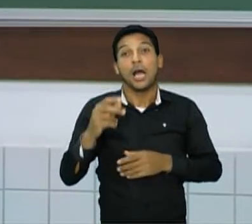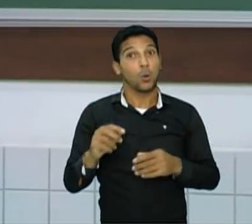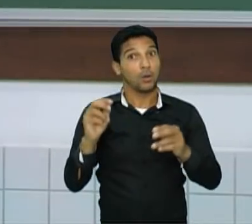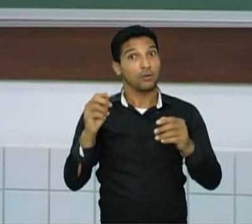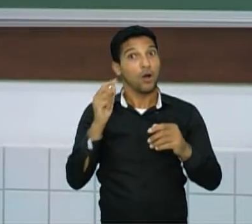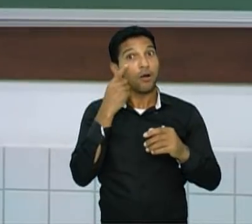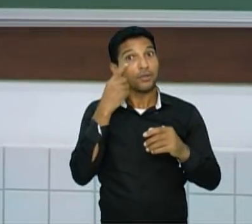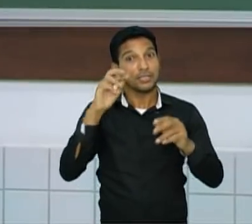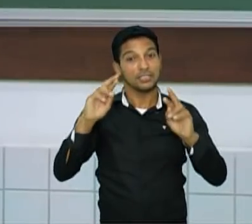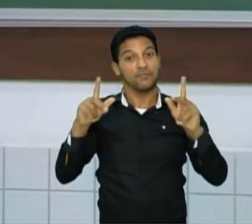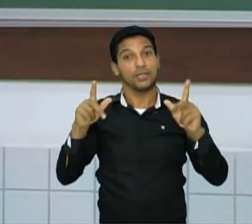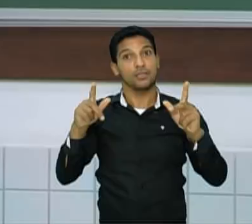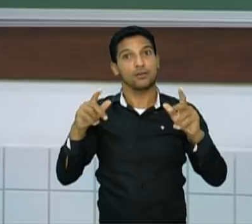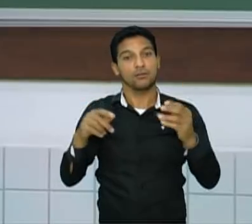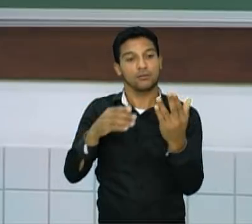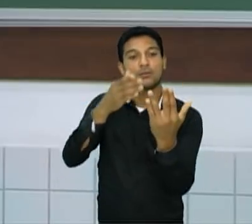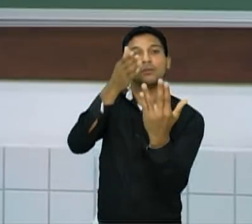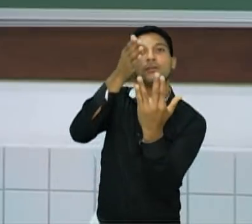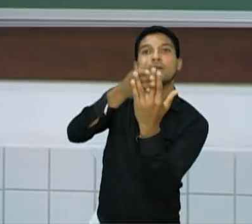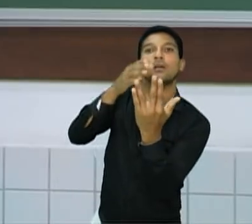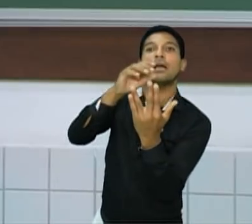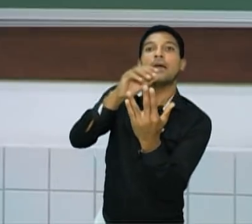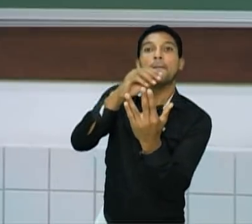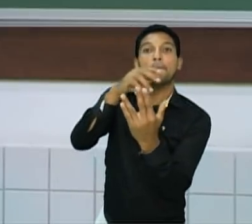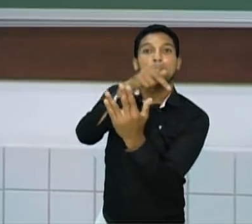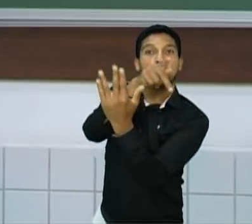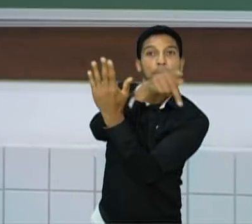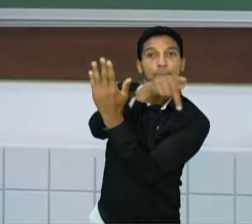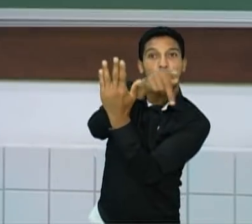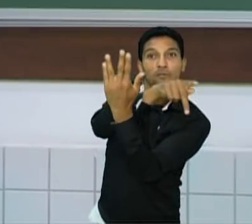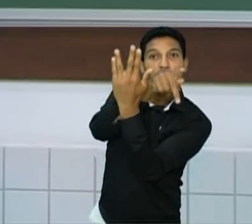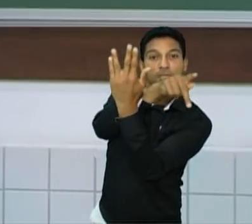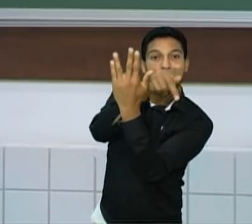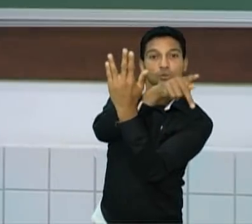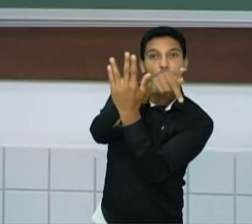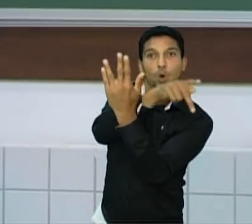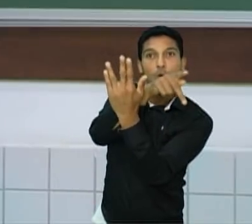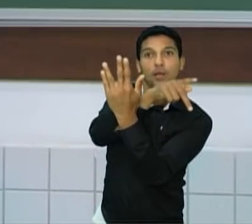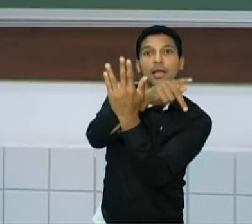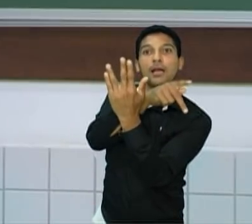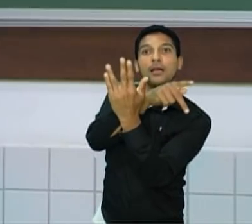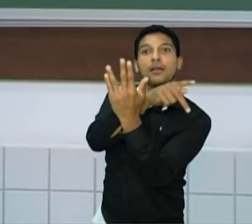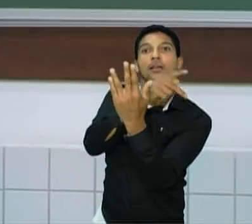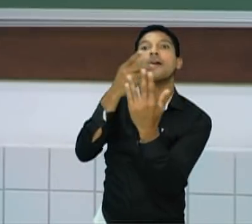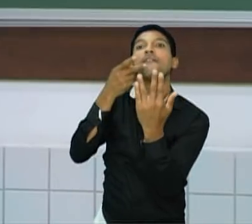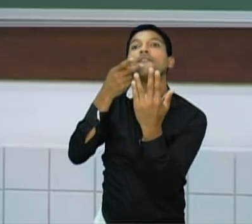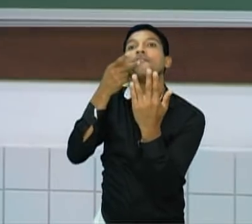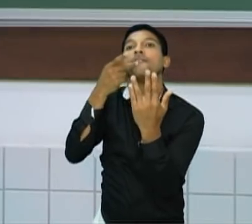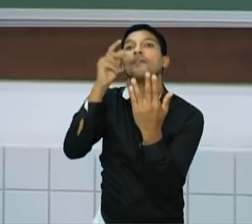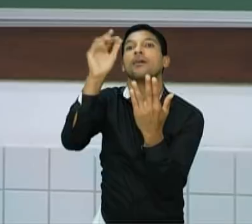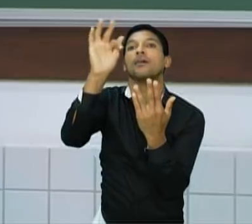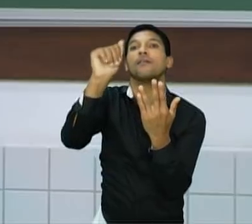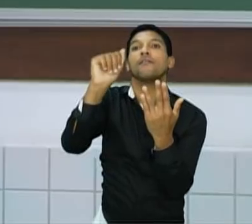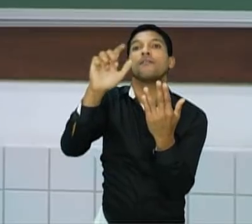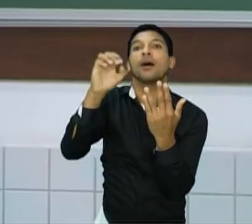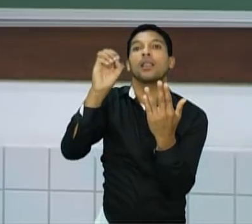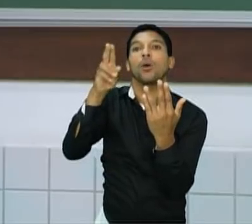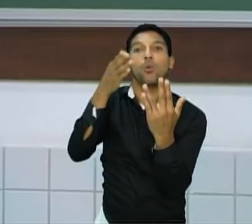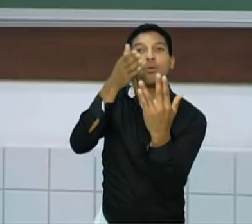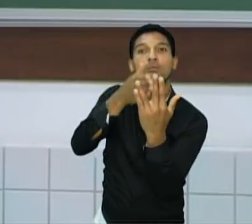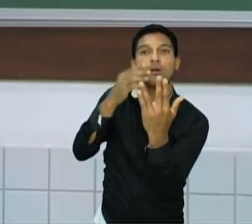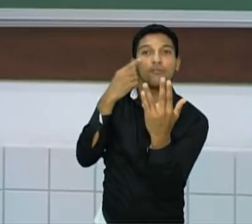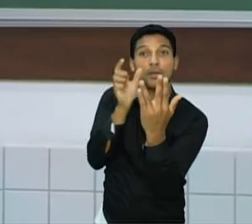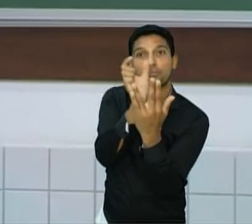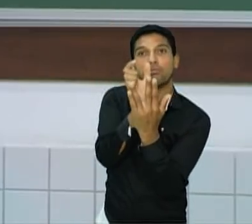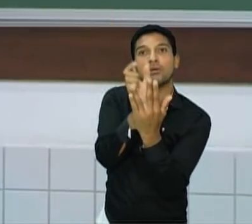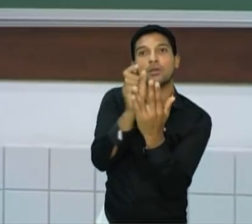professora falou. Falou é uma coisa, porque eu posso dizer professora falou e professora ouviu. Falar é diferente de ouvir?